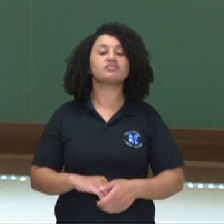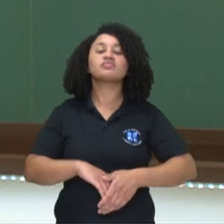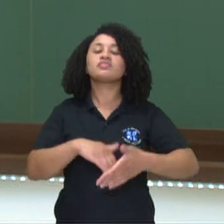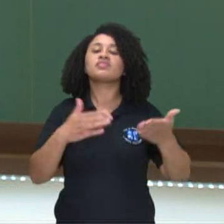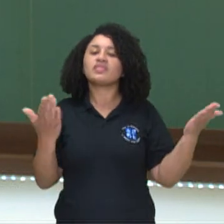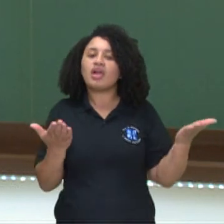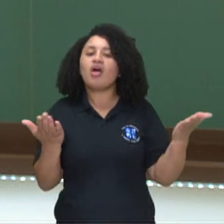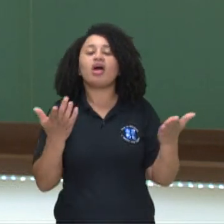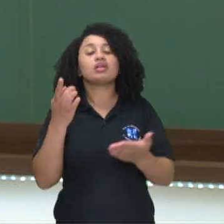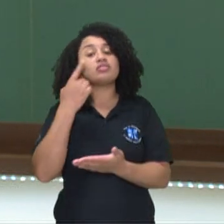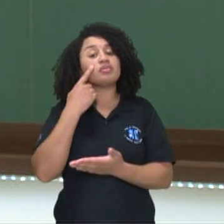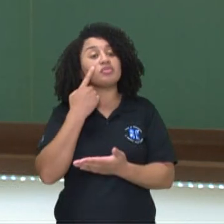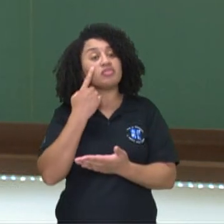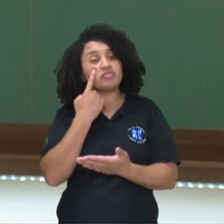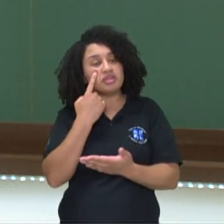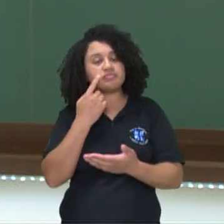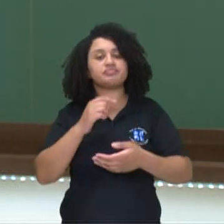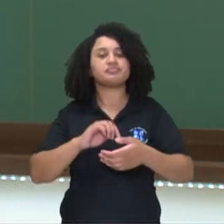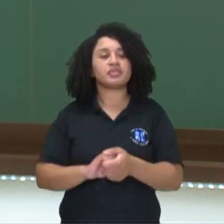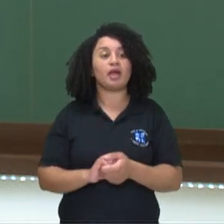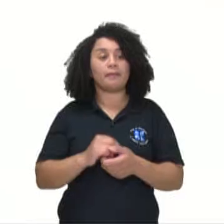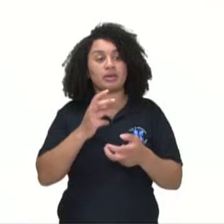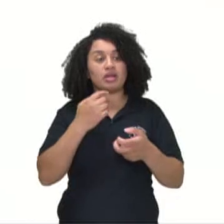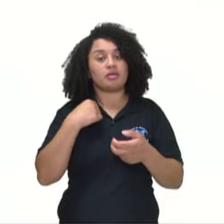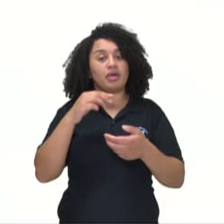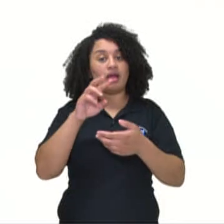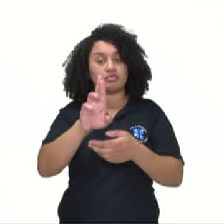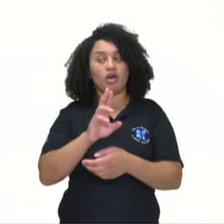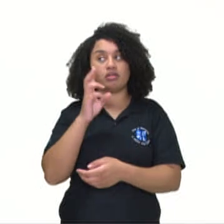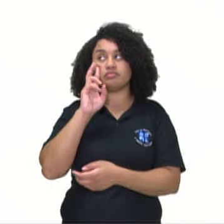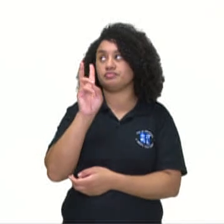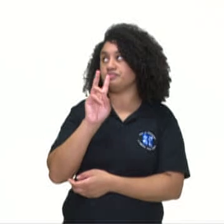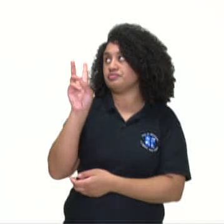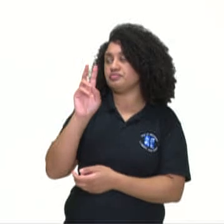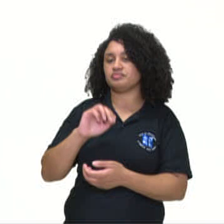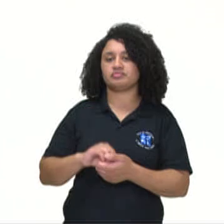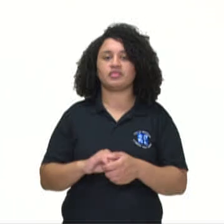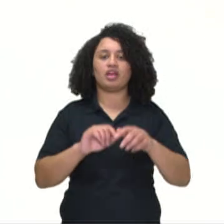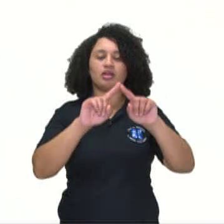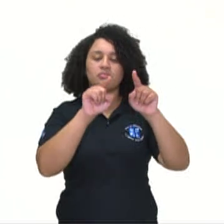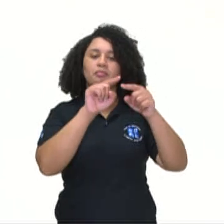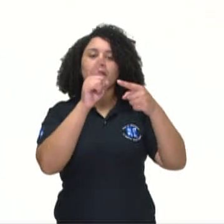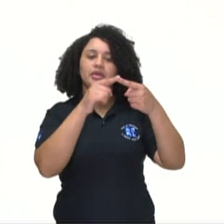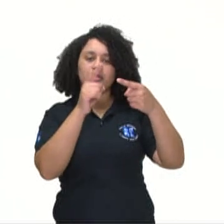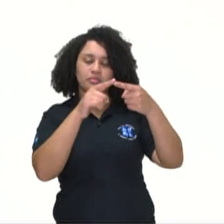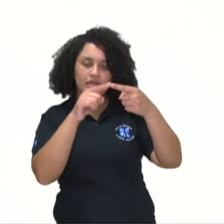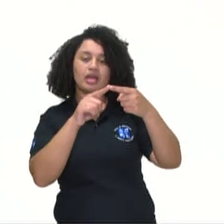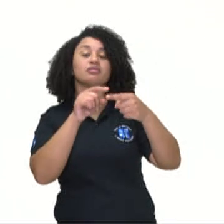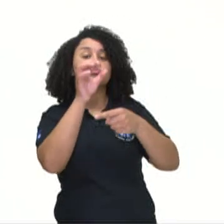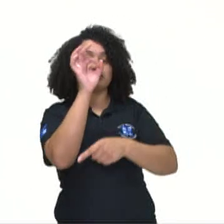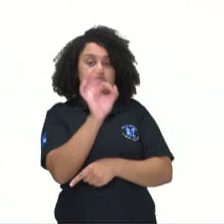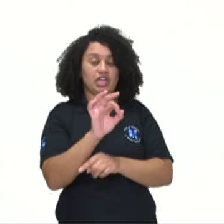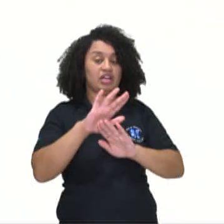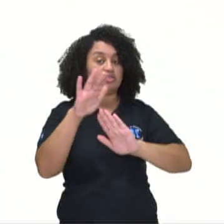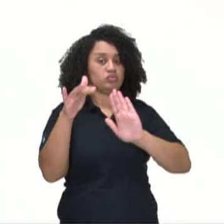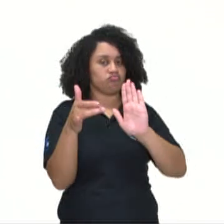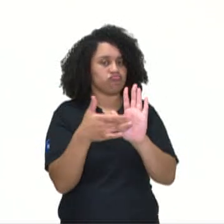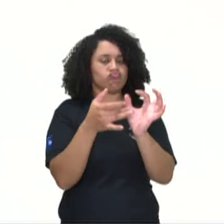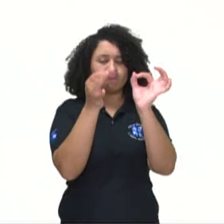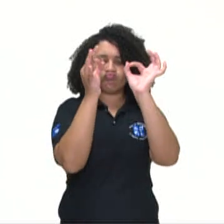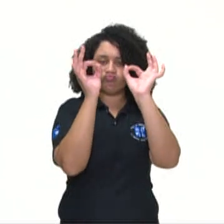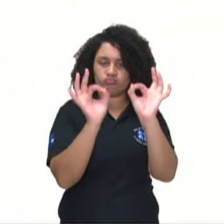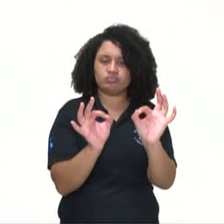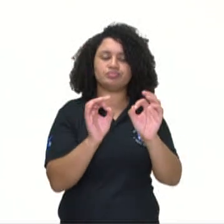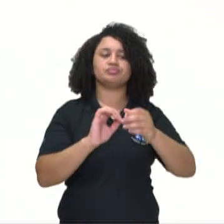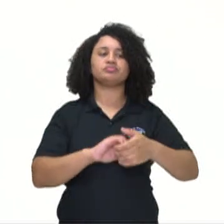Então, alunos, vamos verificar? Olhem a resposta. Na primeira, verdadeira, toda a frase está completamente e